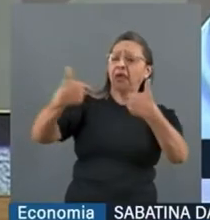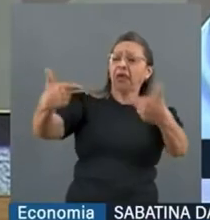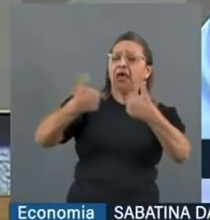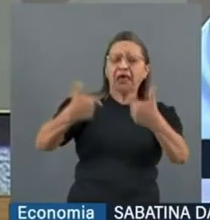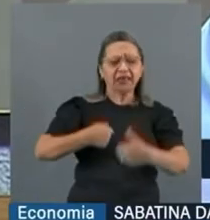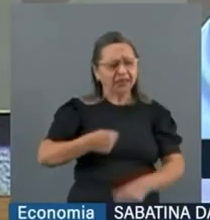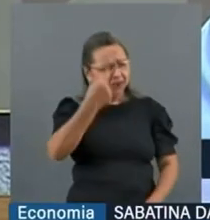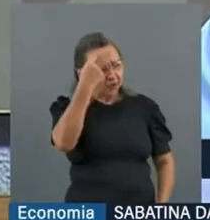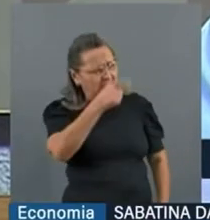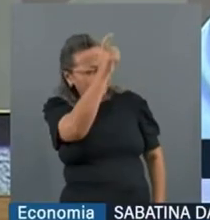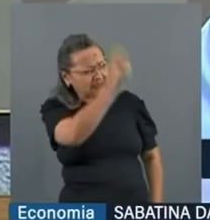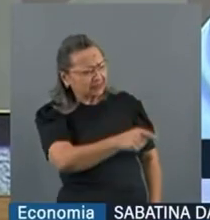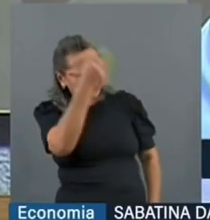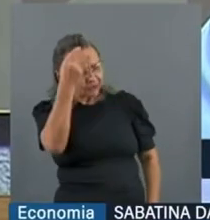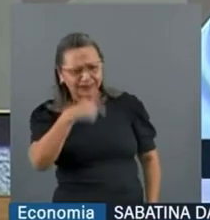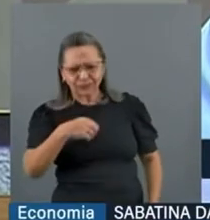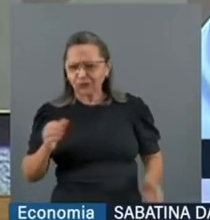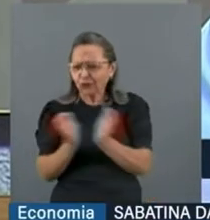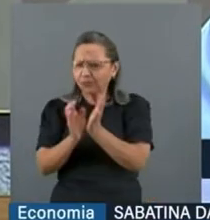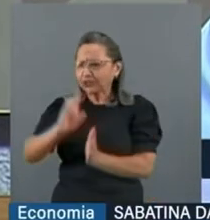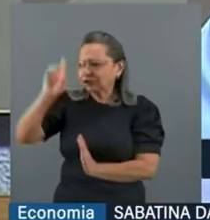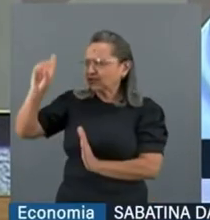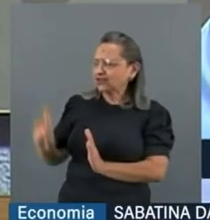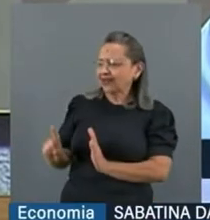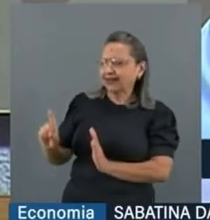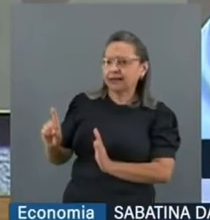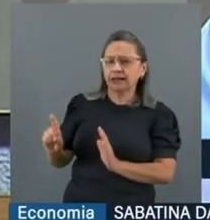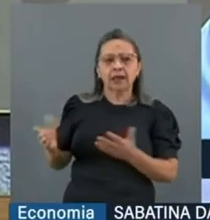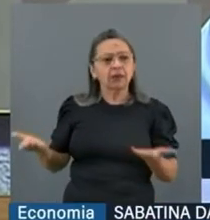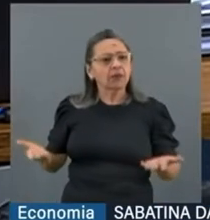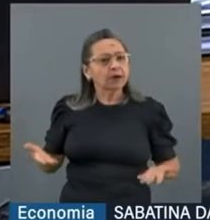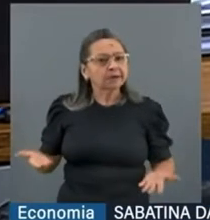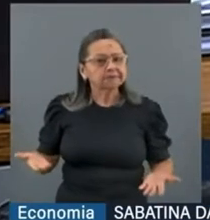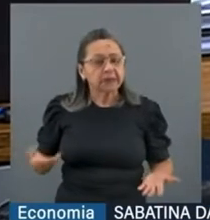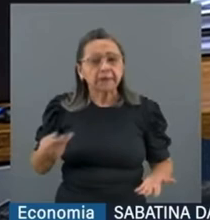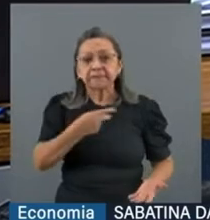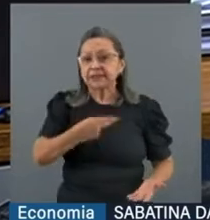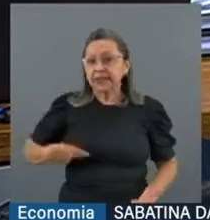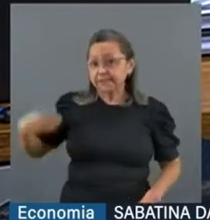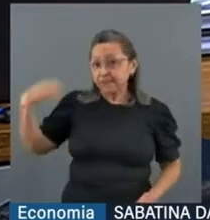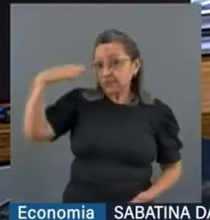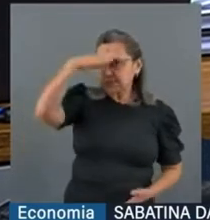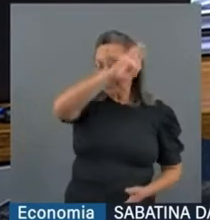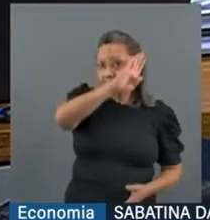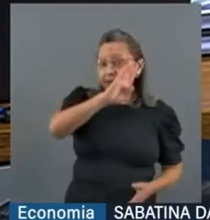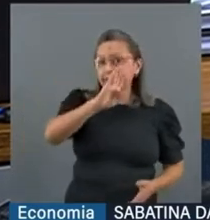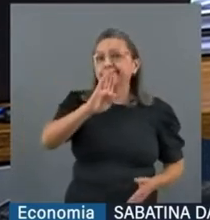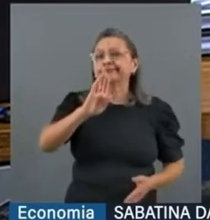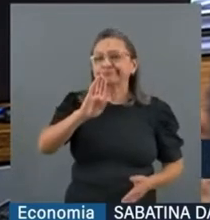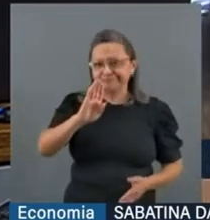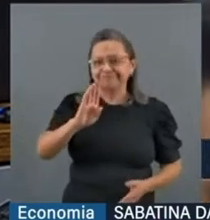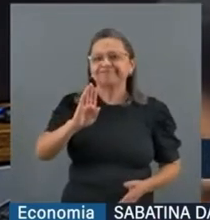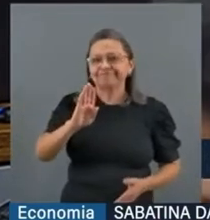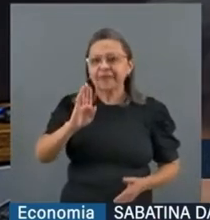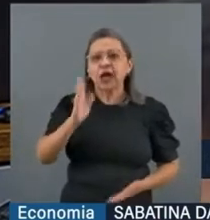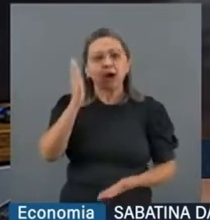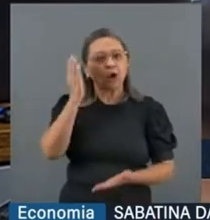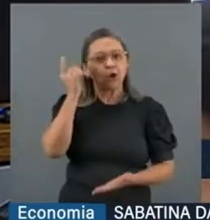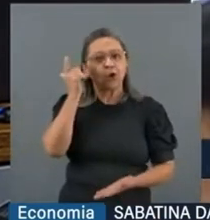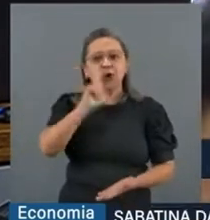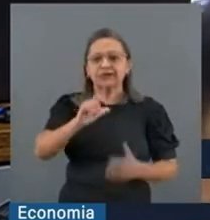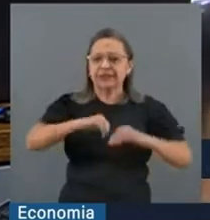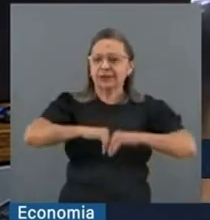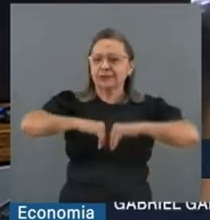esse cara era direita e hoje nós o presidente bolsonaro fez uma separação no Brasil